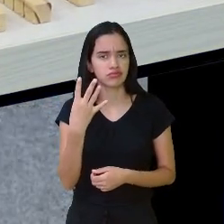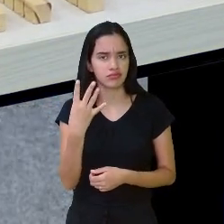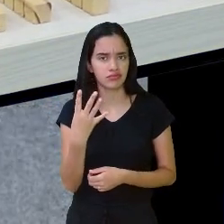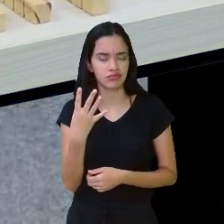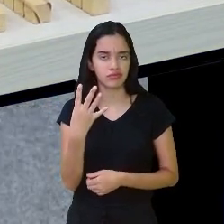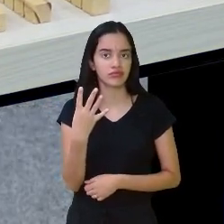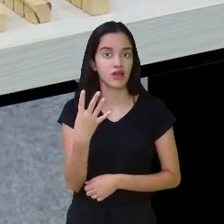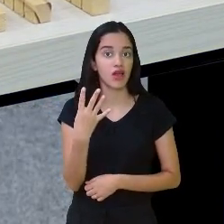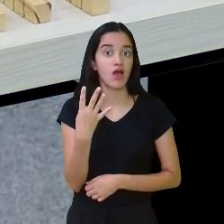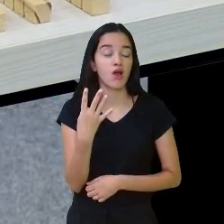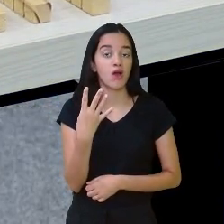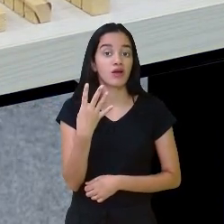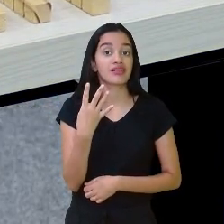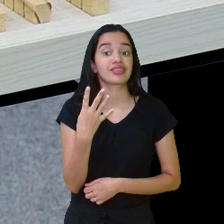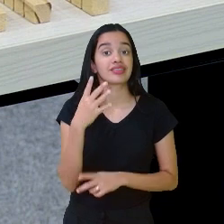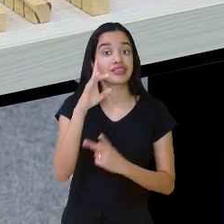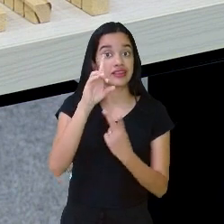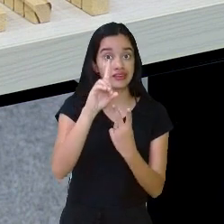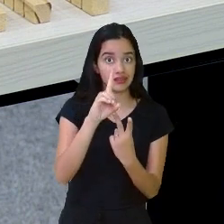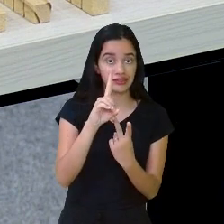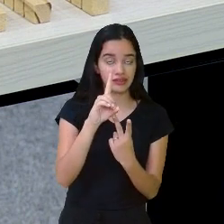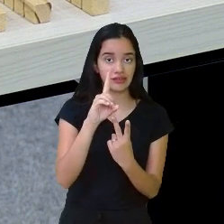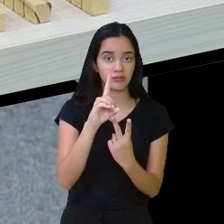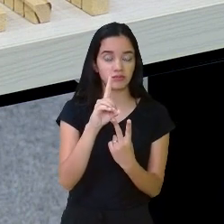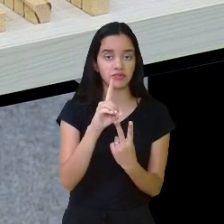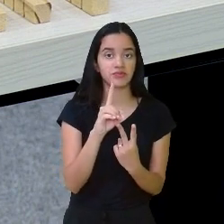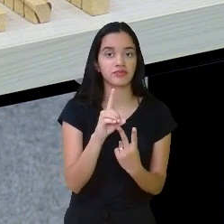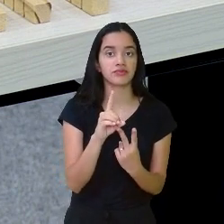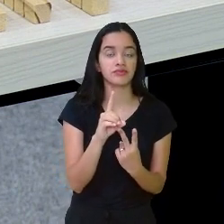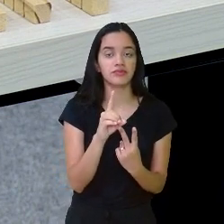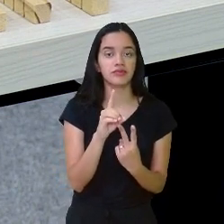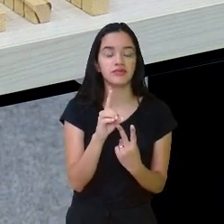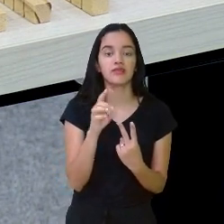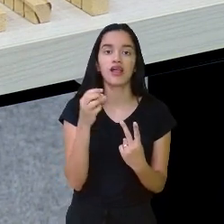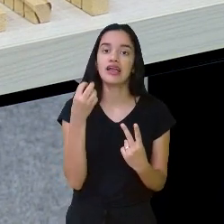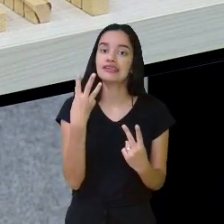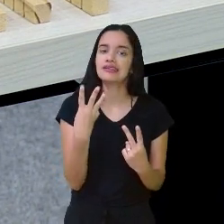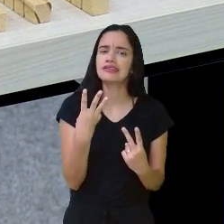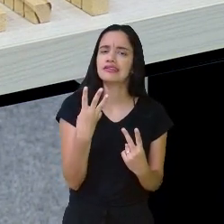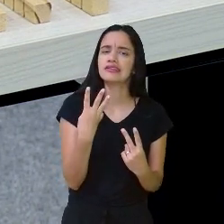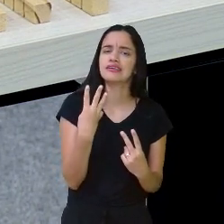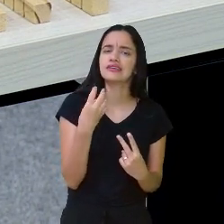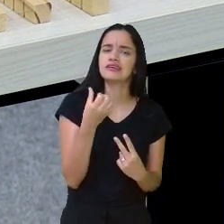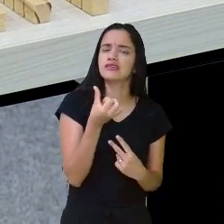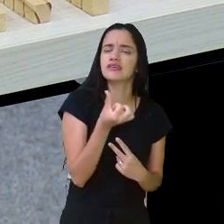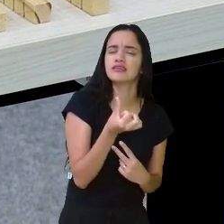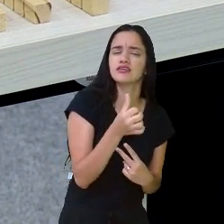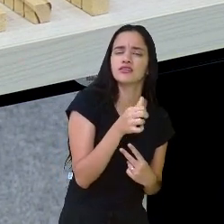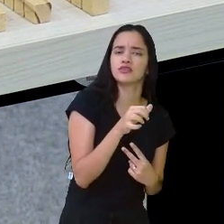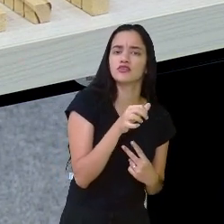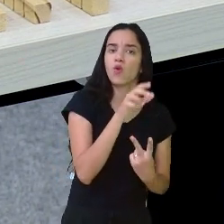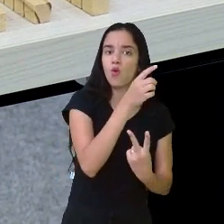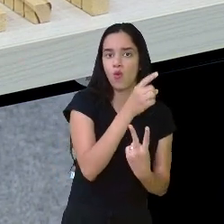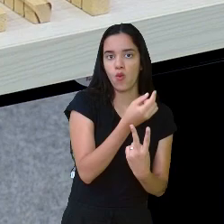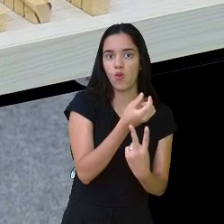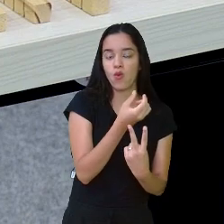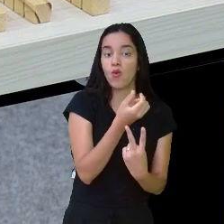3, 4 dezenas. 3, 6 unidades.